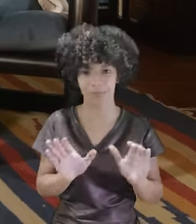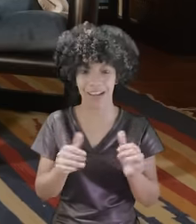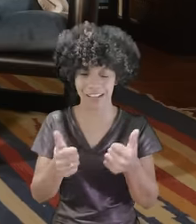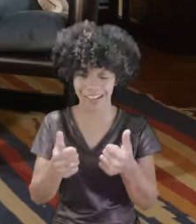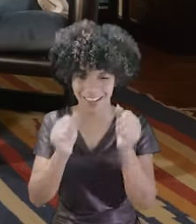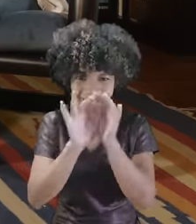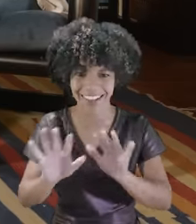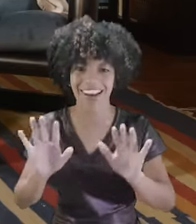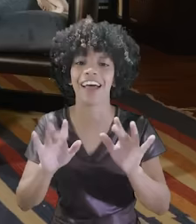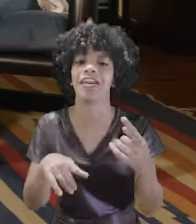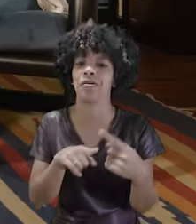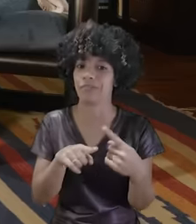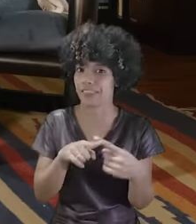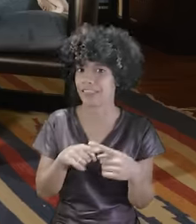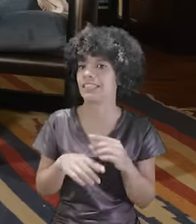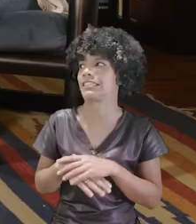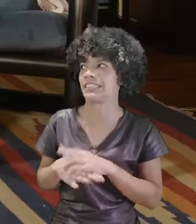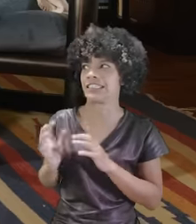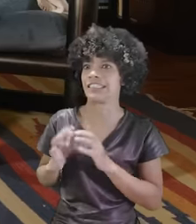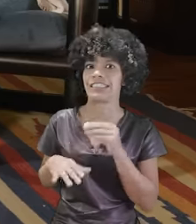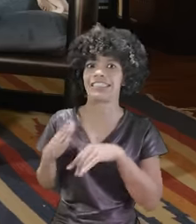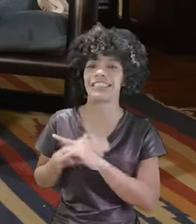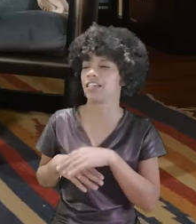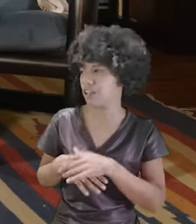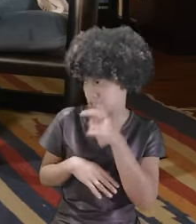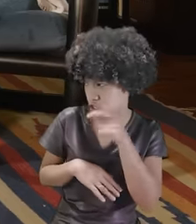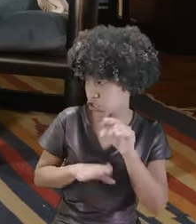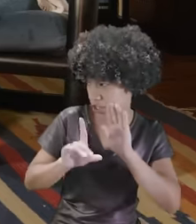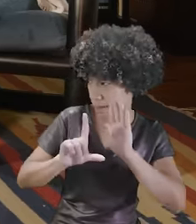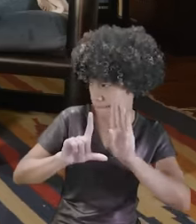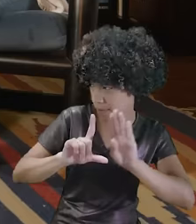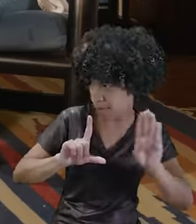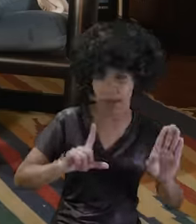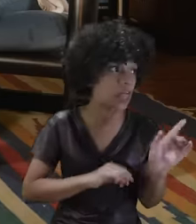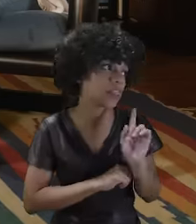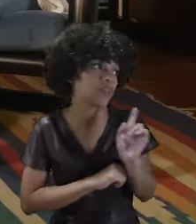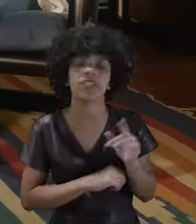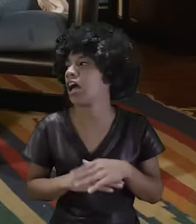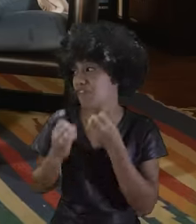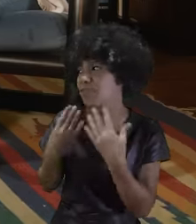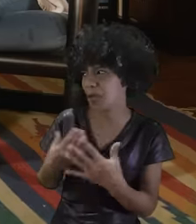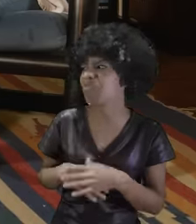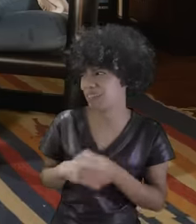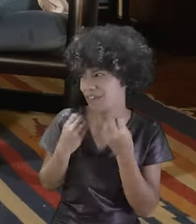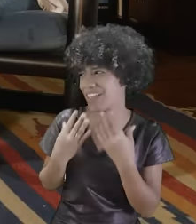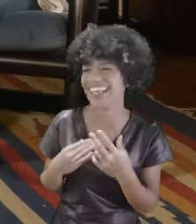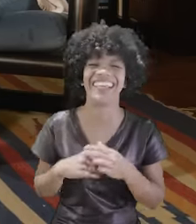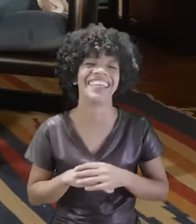deixar claro que é o bicho tá pegando ali na casa você vem Big Brother essas coisas não não não tá bom faz